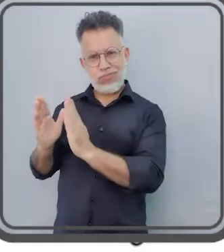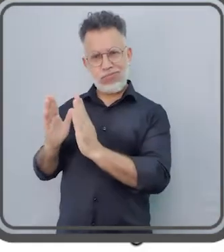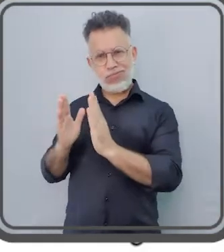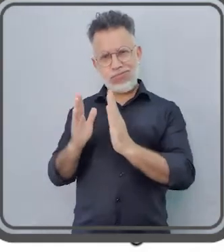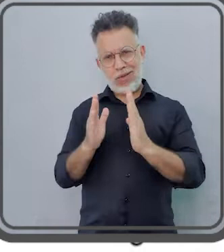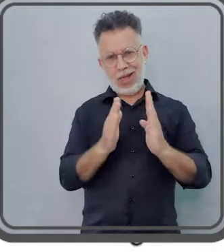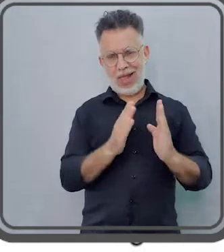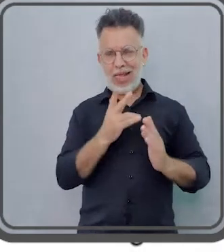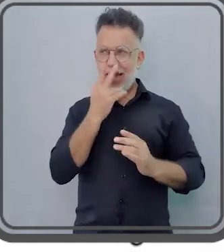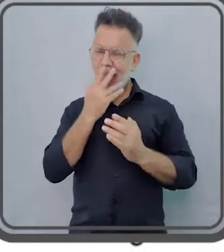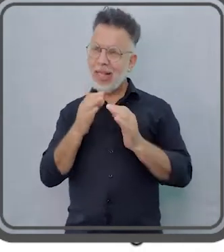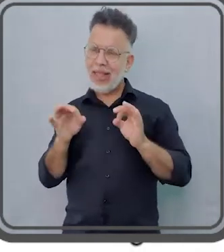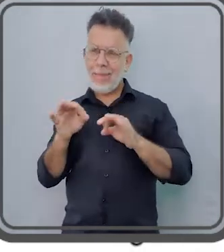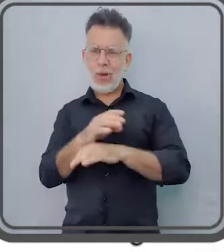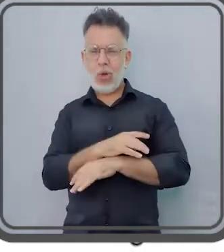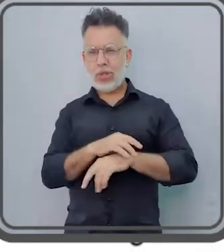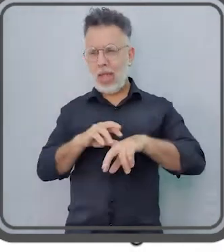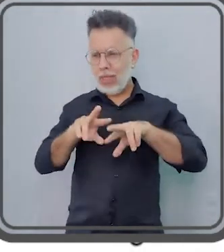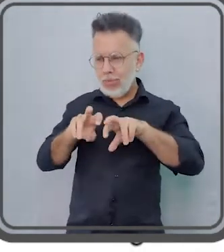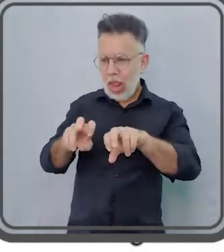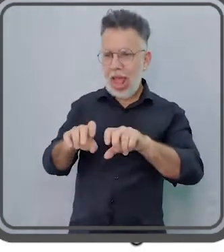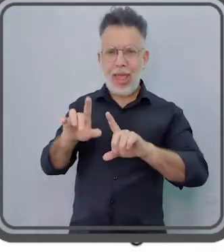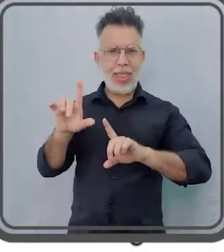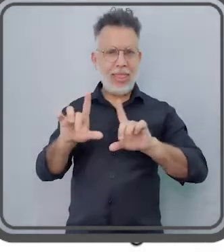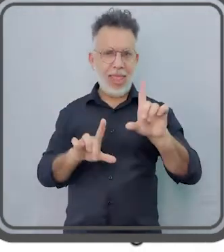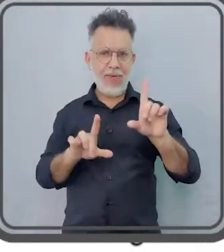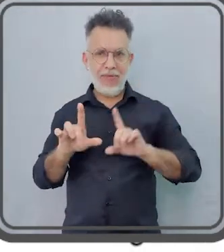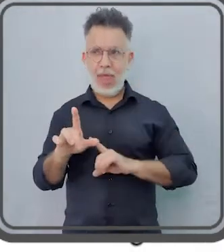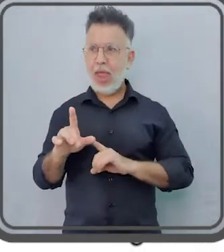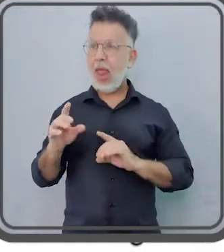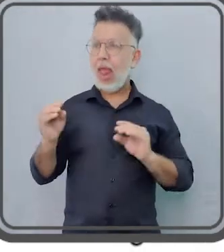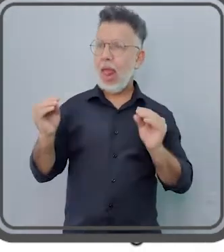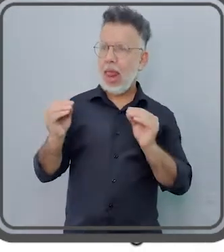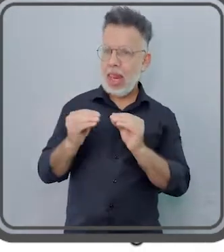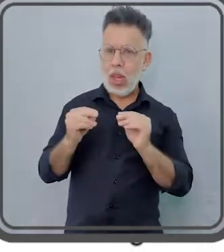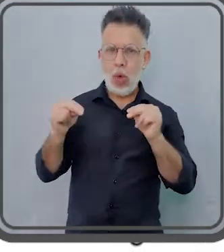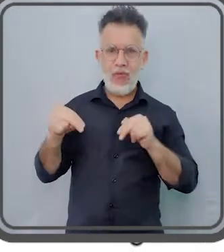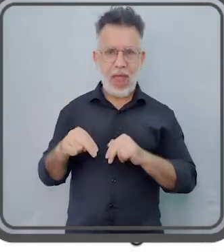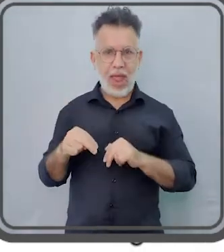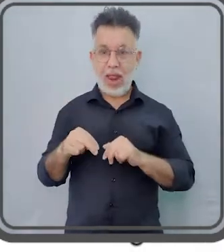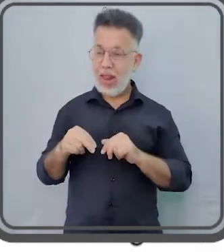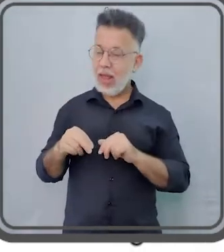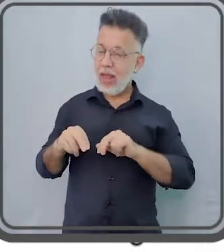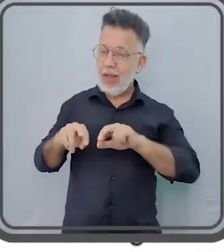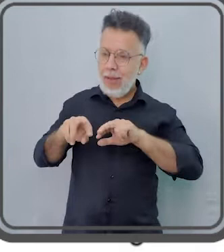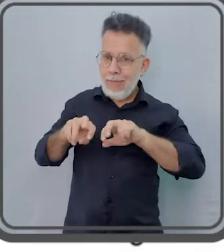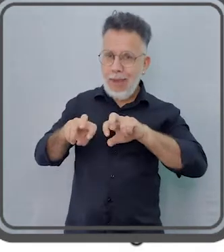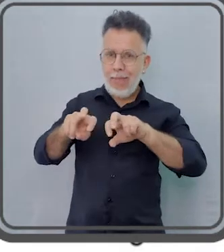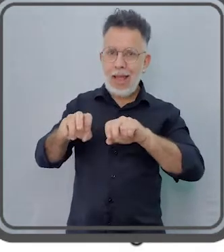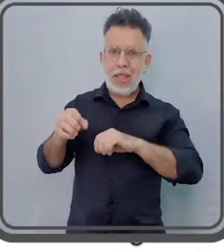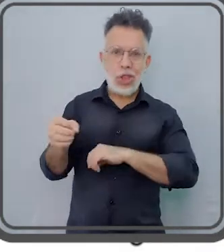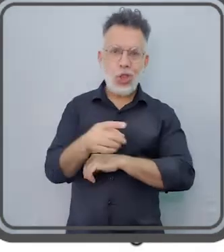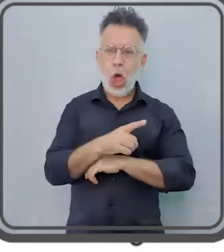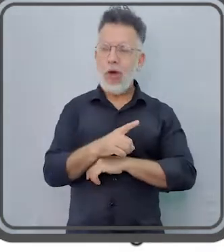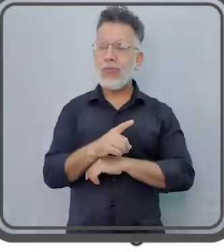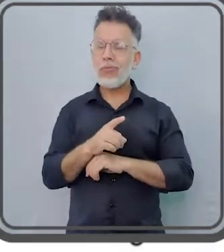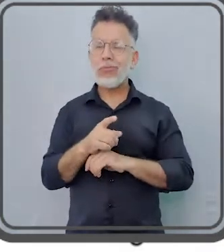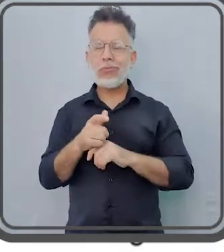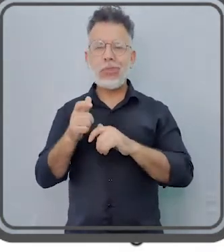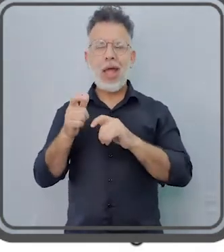na TV aberta, em novelas, escalar para esses novos canais? Como é que você acha que a